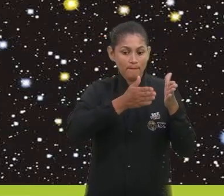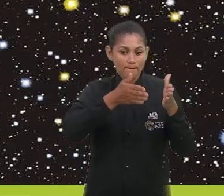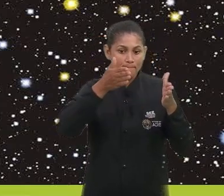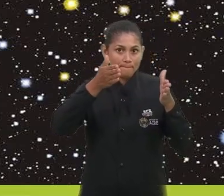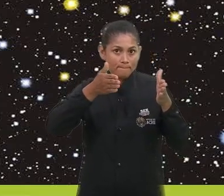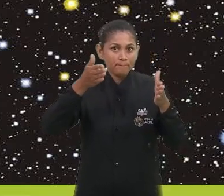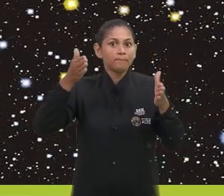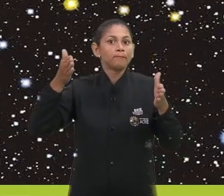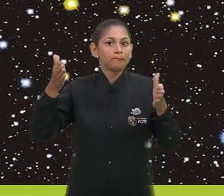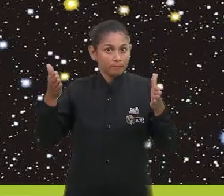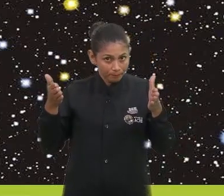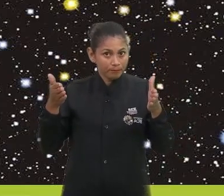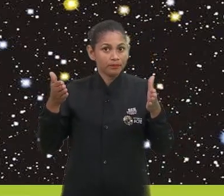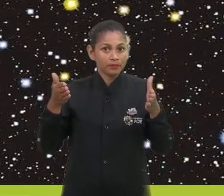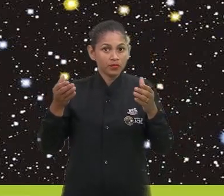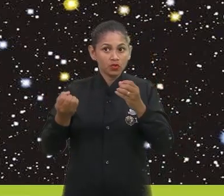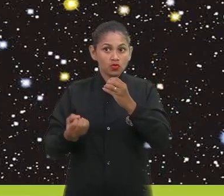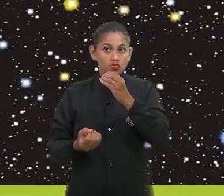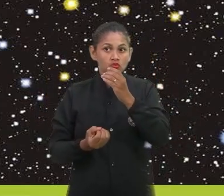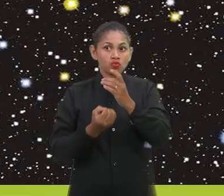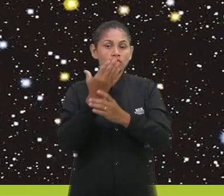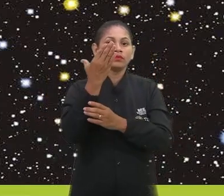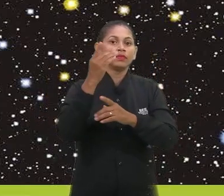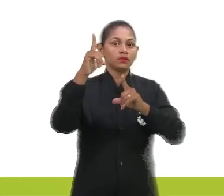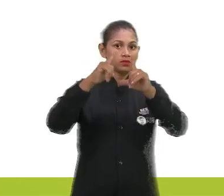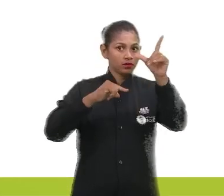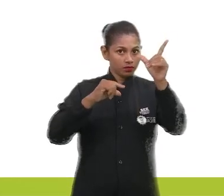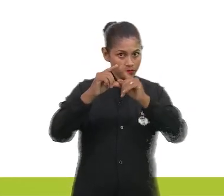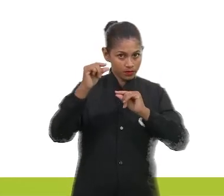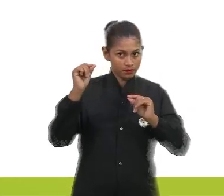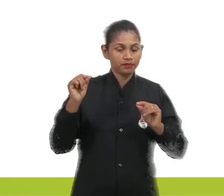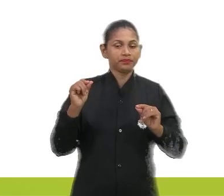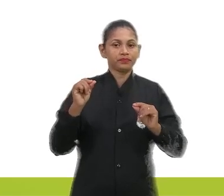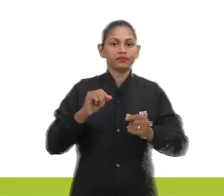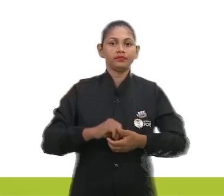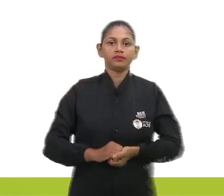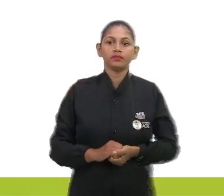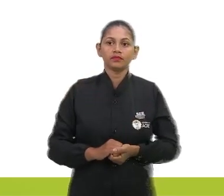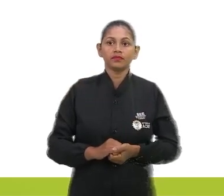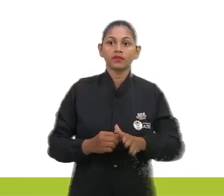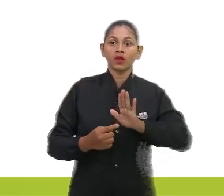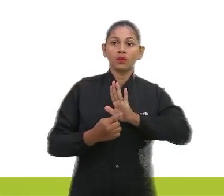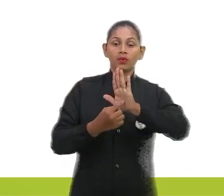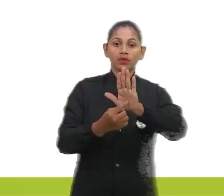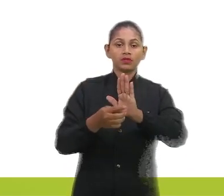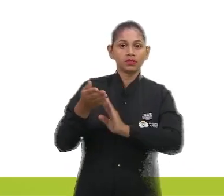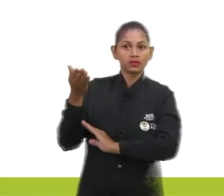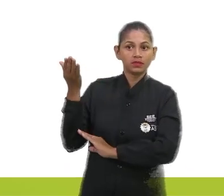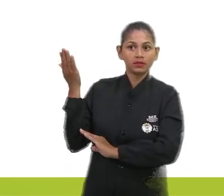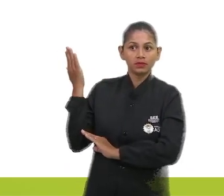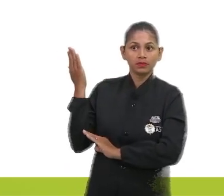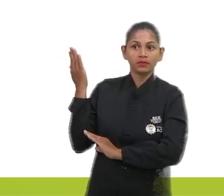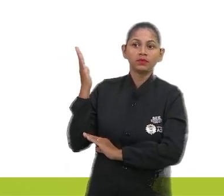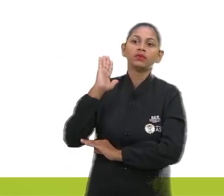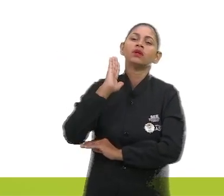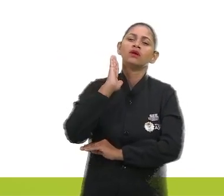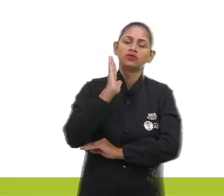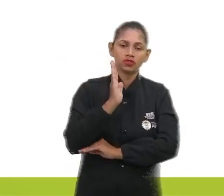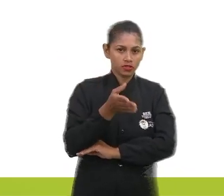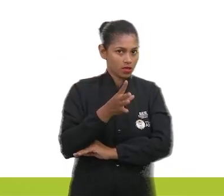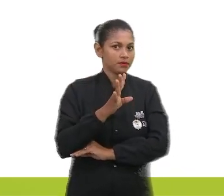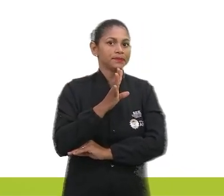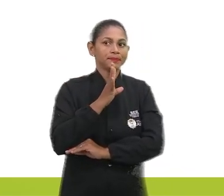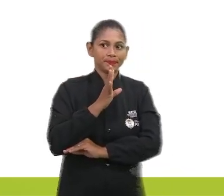de uma evolução estelar. Olha só, esse esquema ele vai mostrar para a gente o que nós já viemos